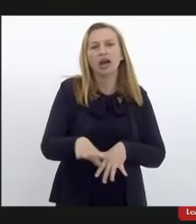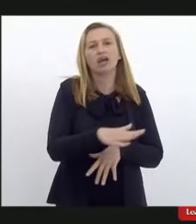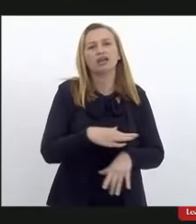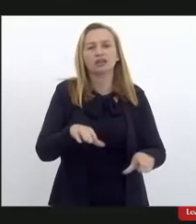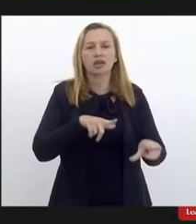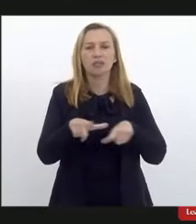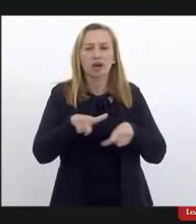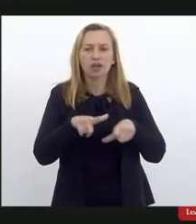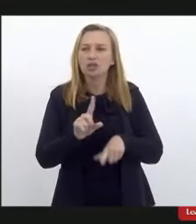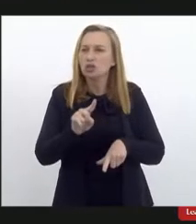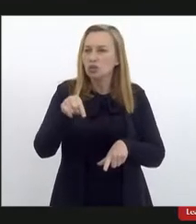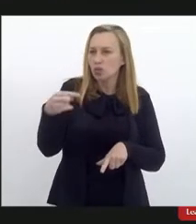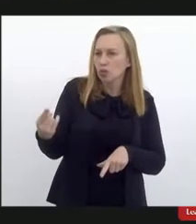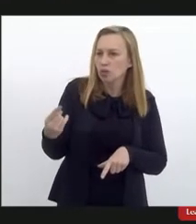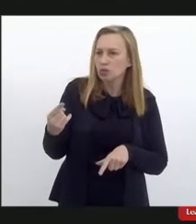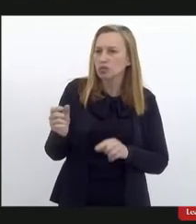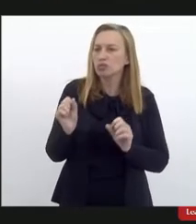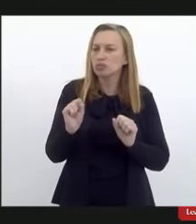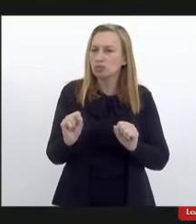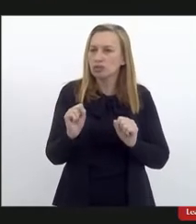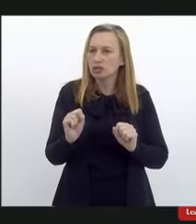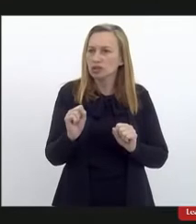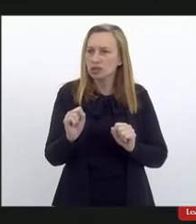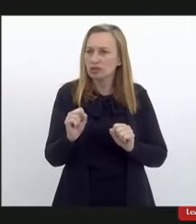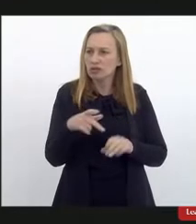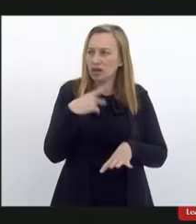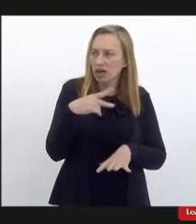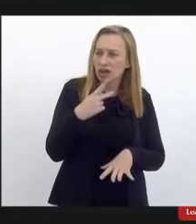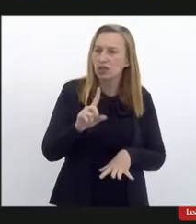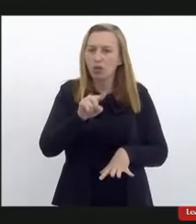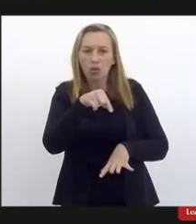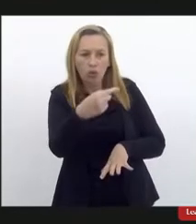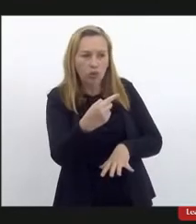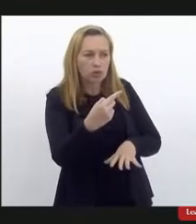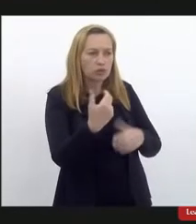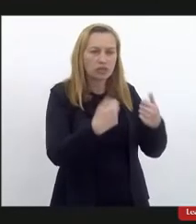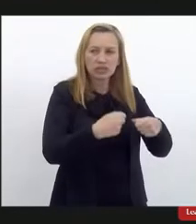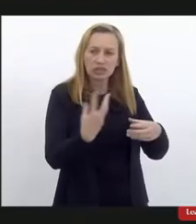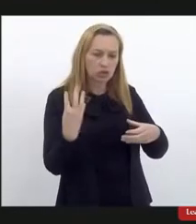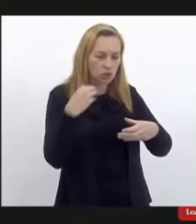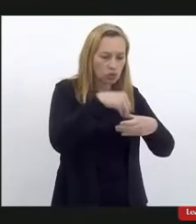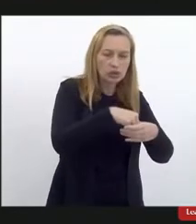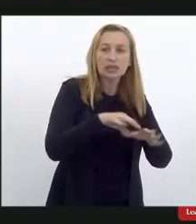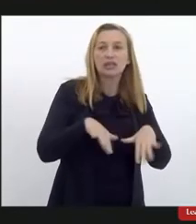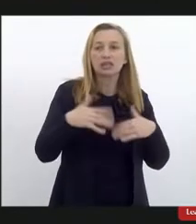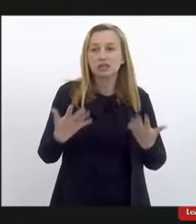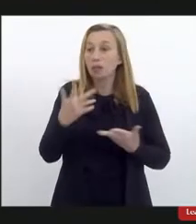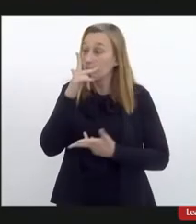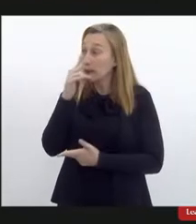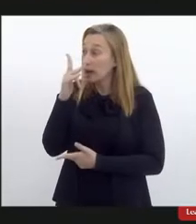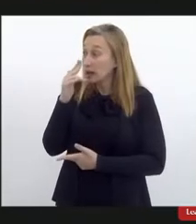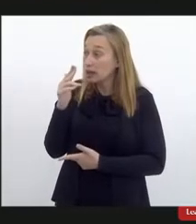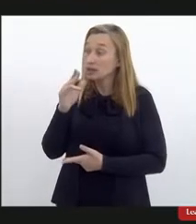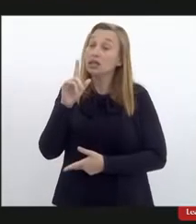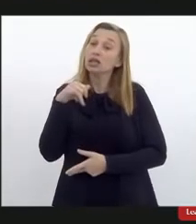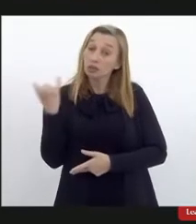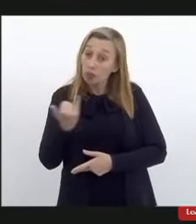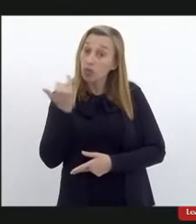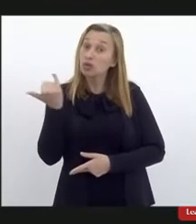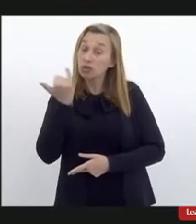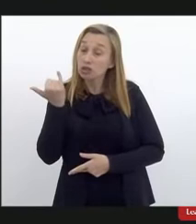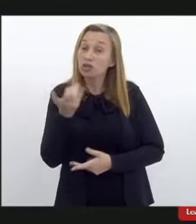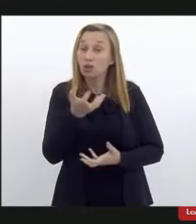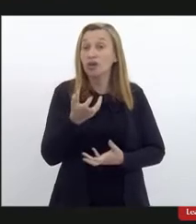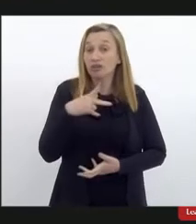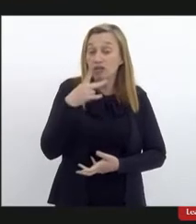trabalho, outros que talvez tenham que ser redimensionados, outros que precisam ser incluídos, enfim. Então, me parece um aspecto importante que eu